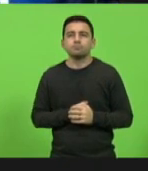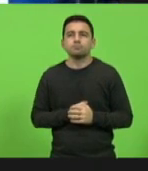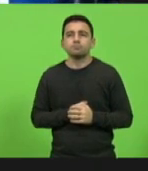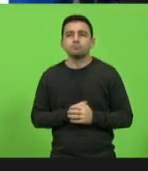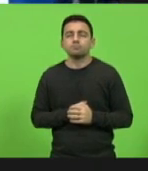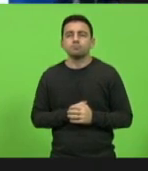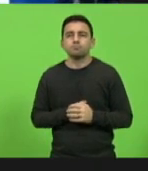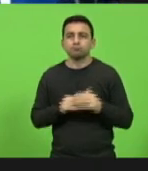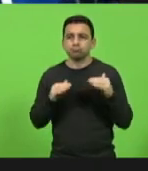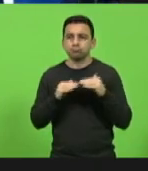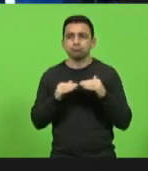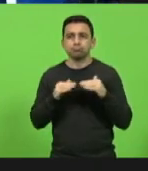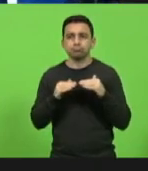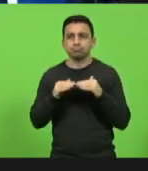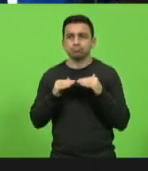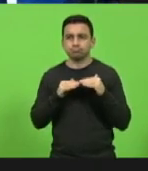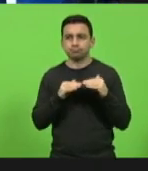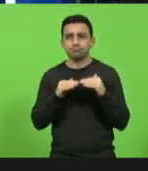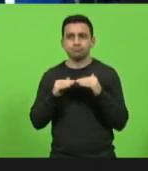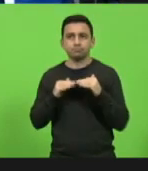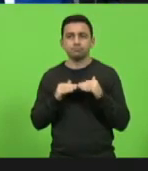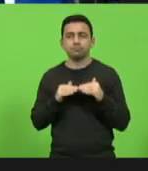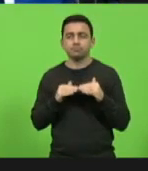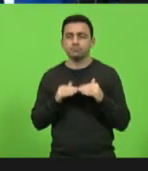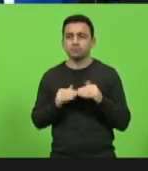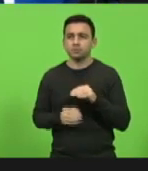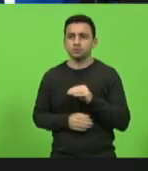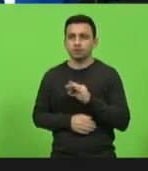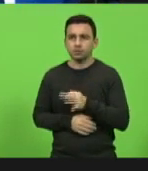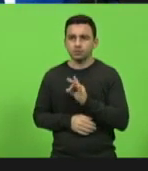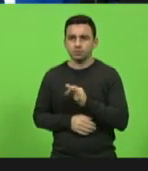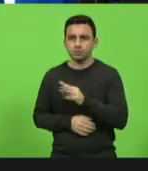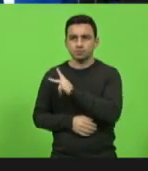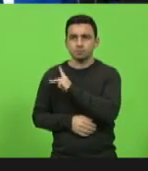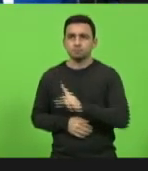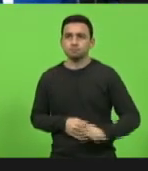de acordo com previsões de acordo seu presente